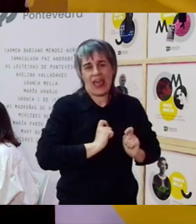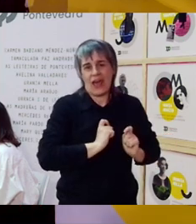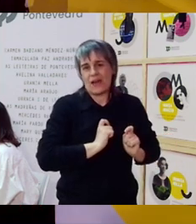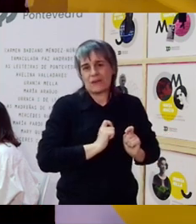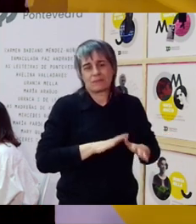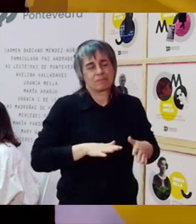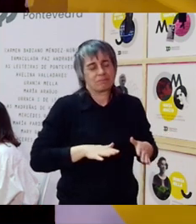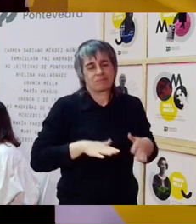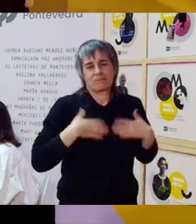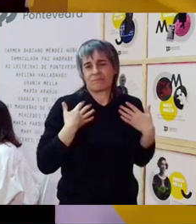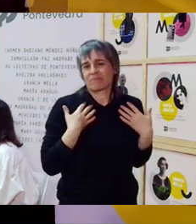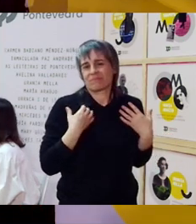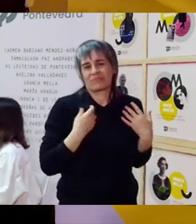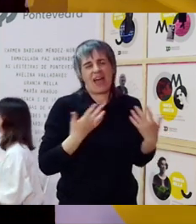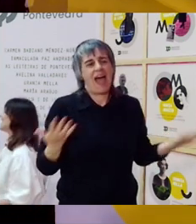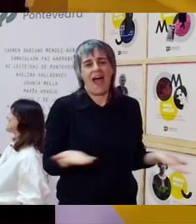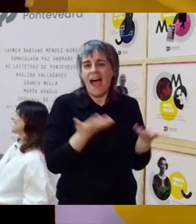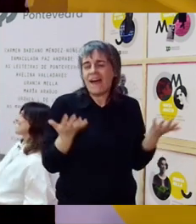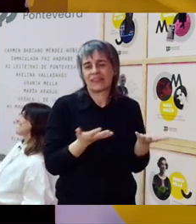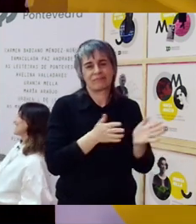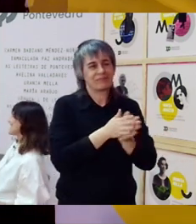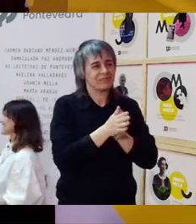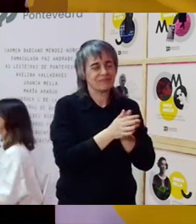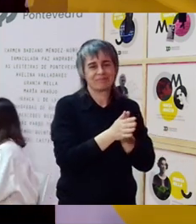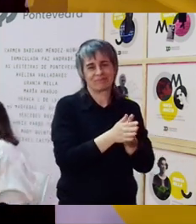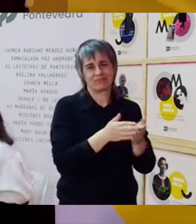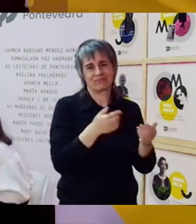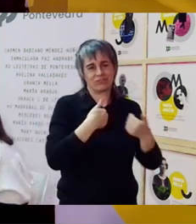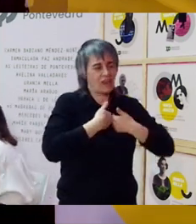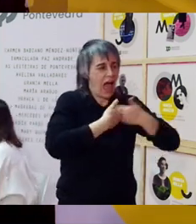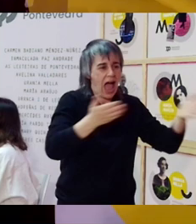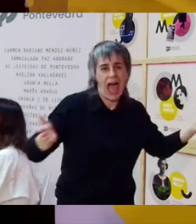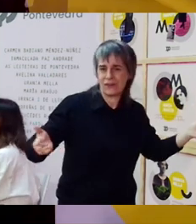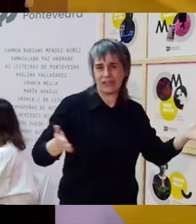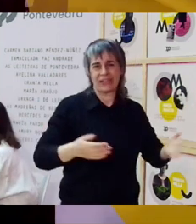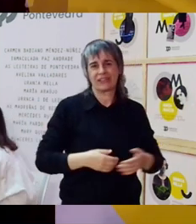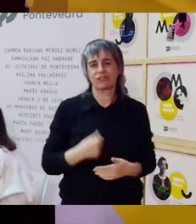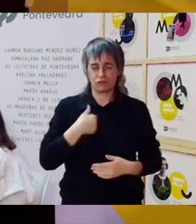anima moito a abrirse. Gracias. Estuve moi a gusto.